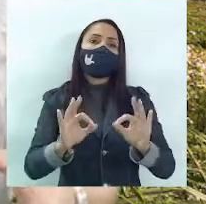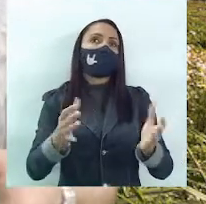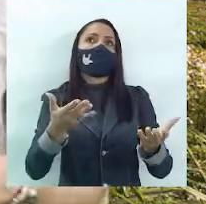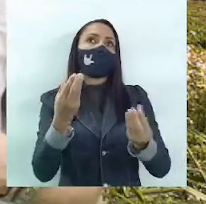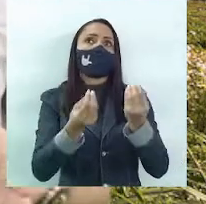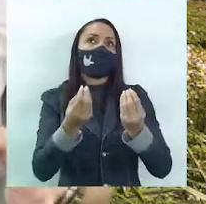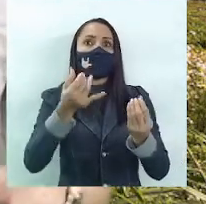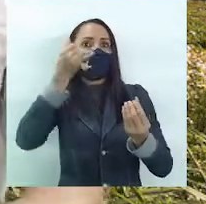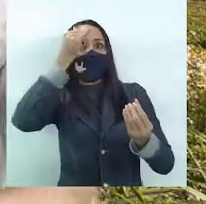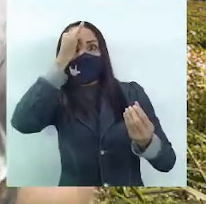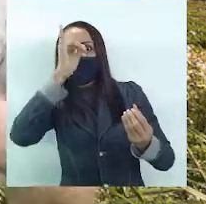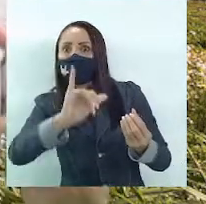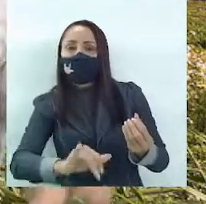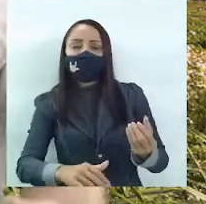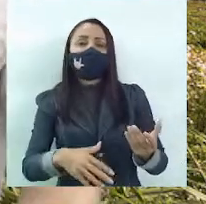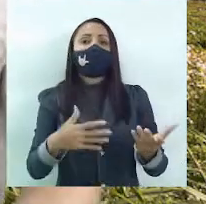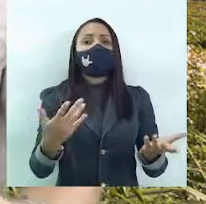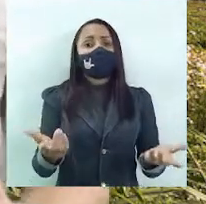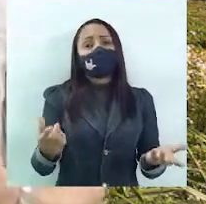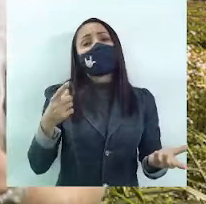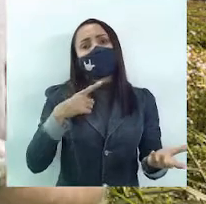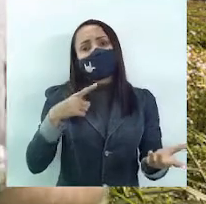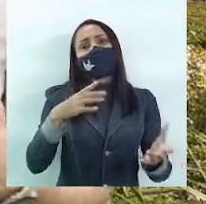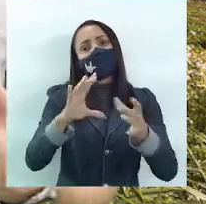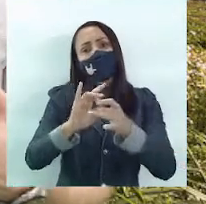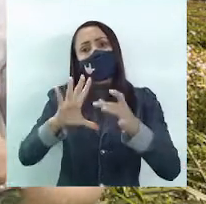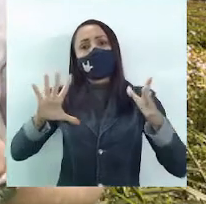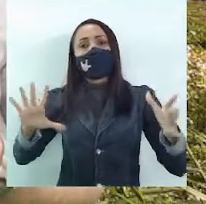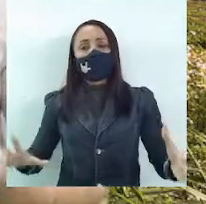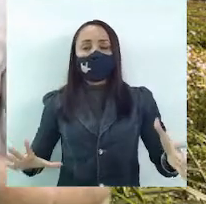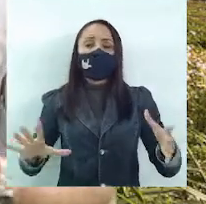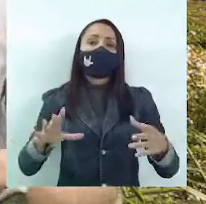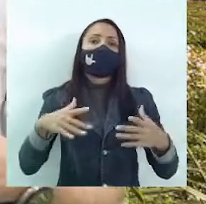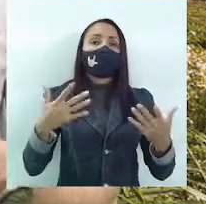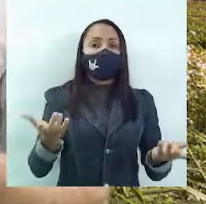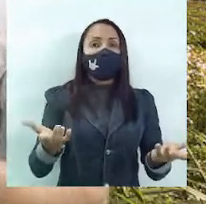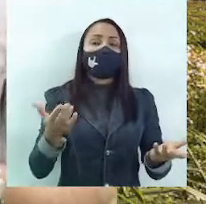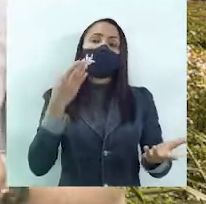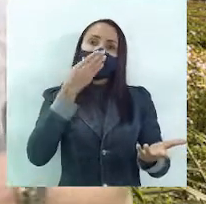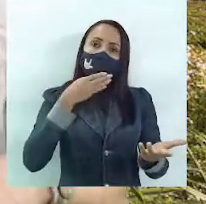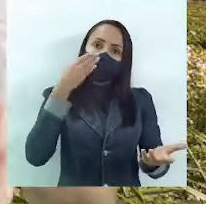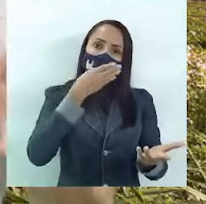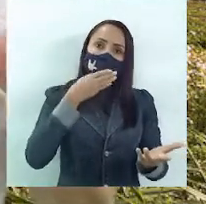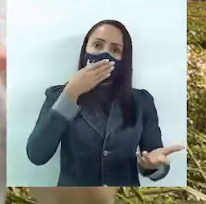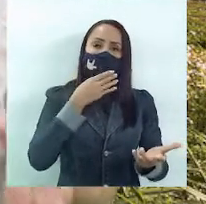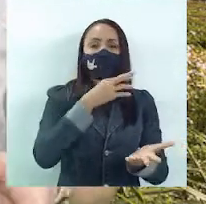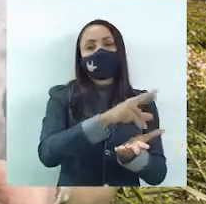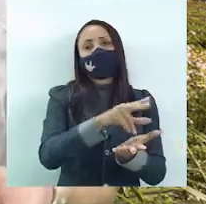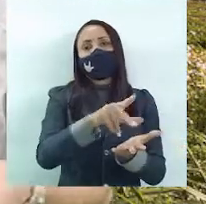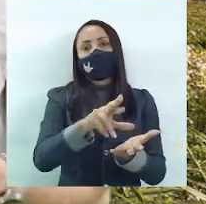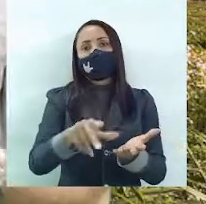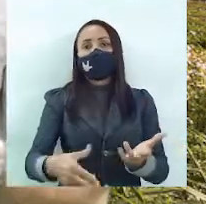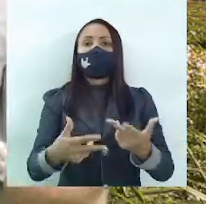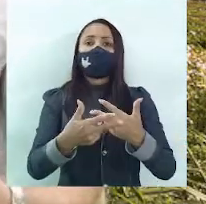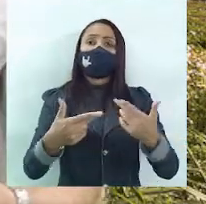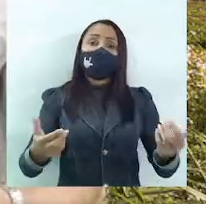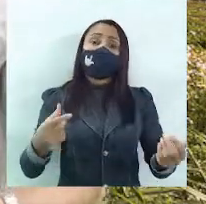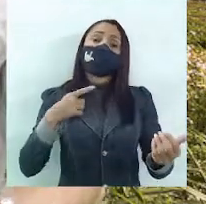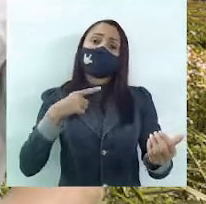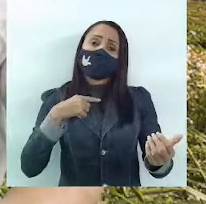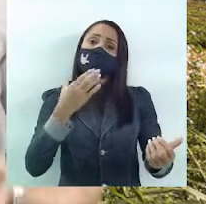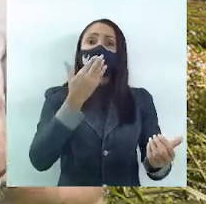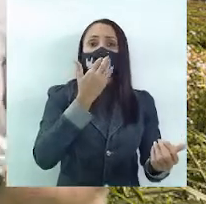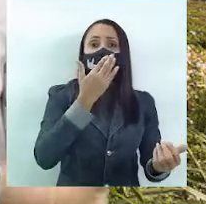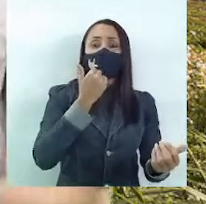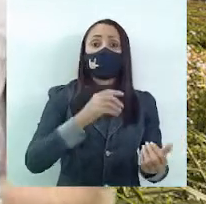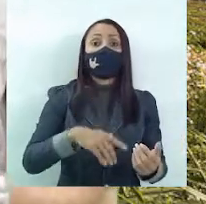assim tanto açúcar, porque os alimentos têm escondidos a sacarose, tem a glicose, a frutose, então tudo isso aí a gente tem na nossa alimentação. O que a